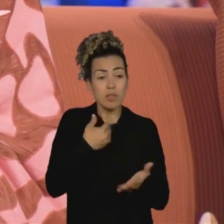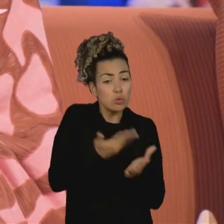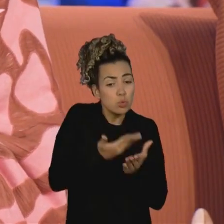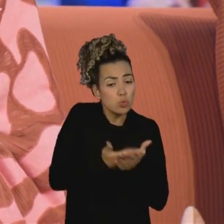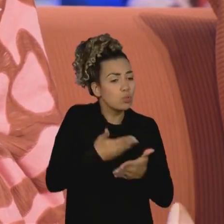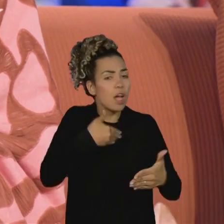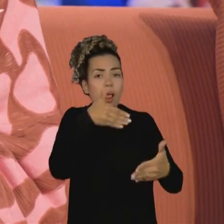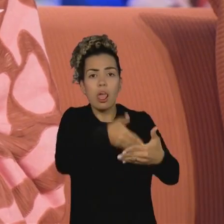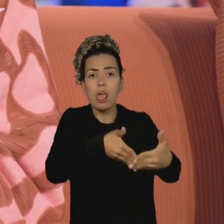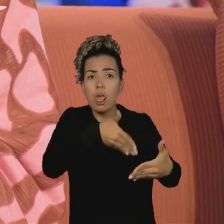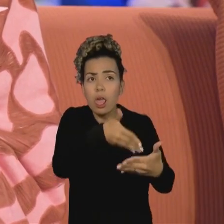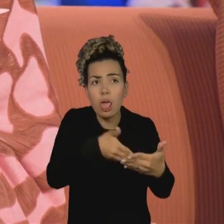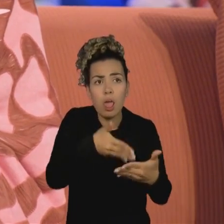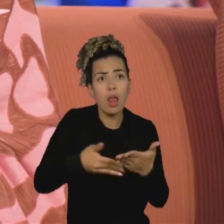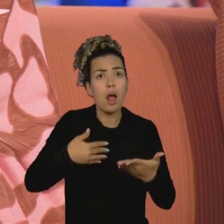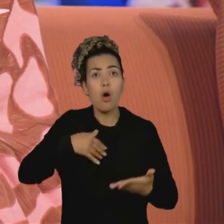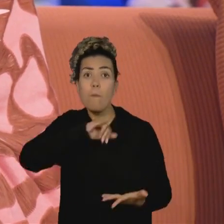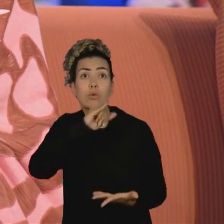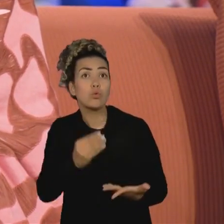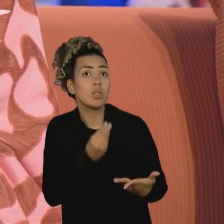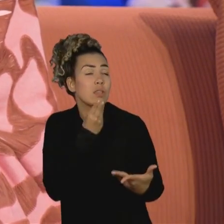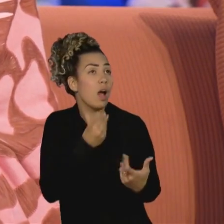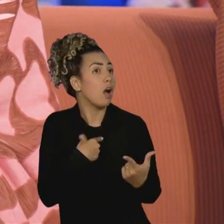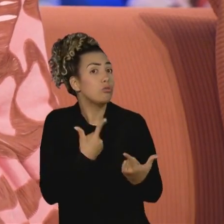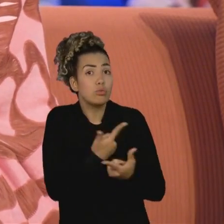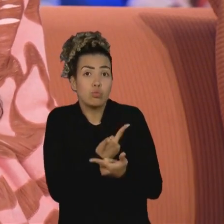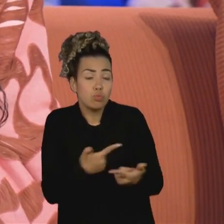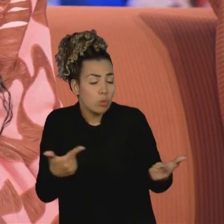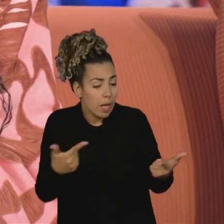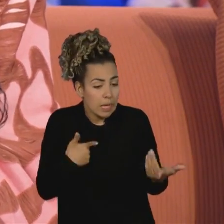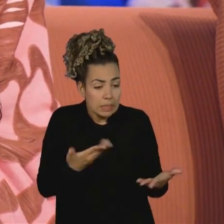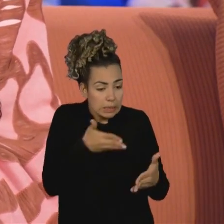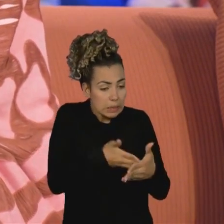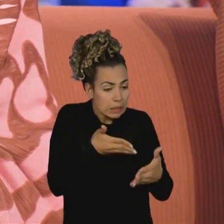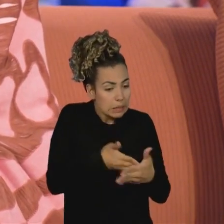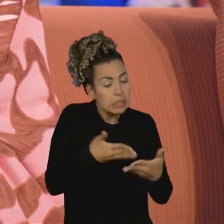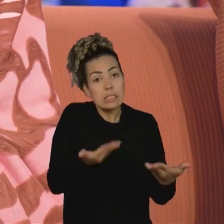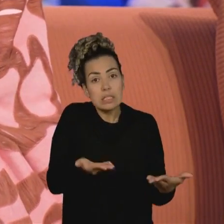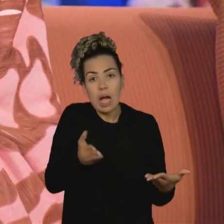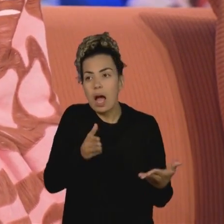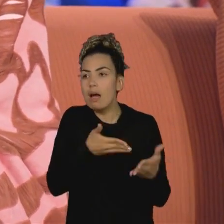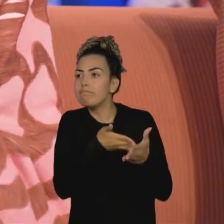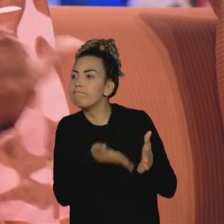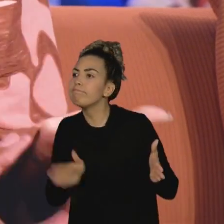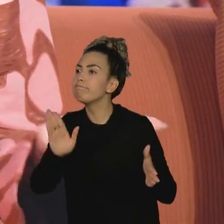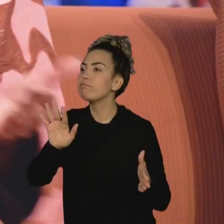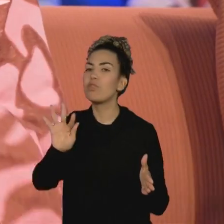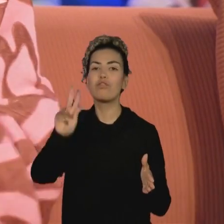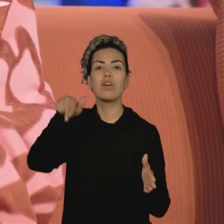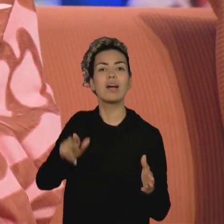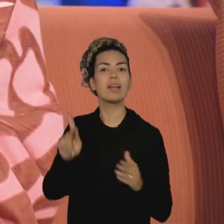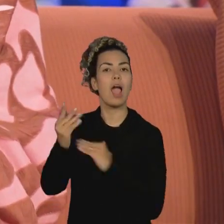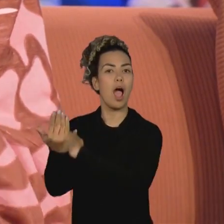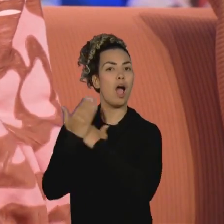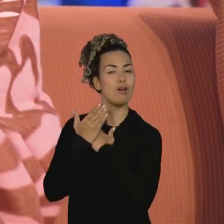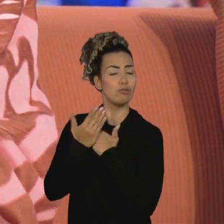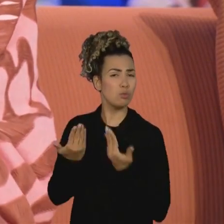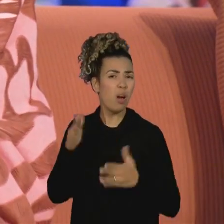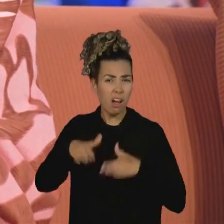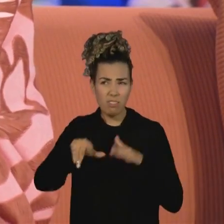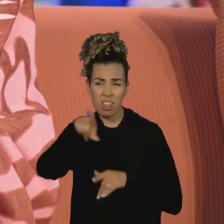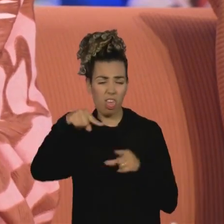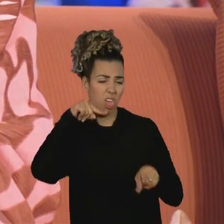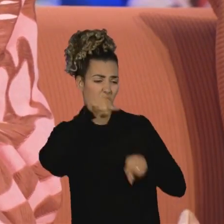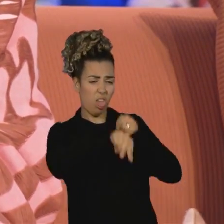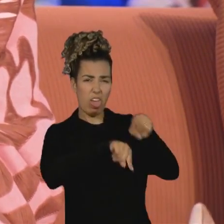tiveram oportunidade na vida, né, e que acabaram sendo salvos pelo funk. Então, muita gente critica, muita